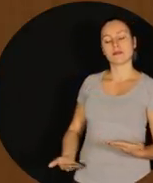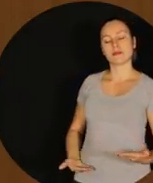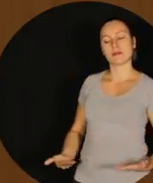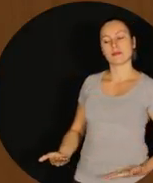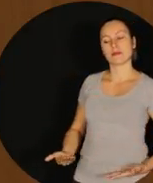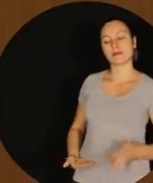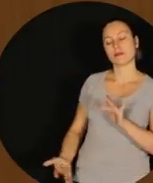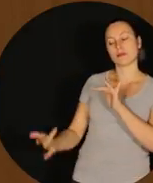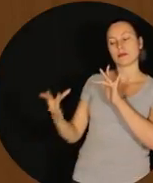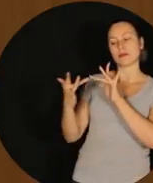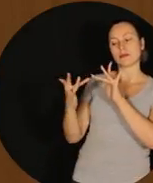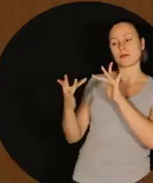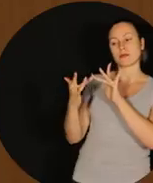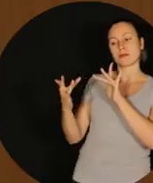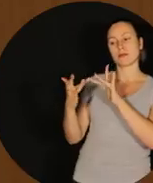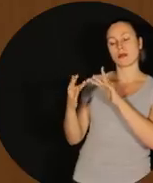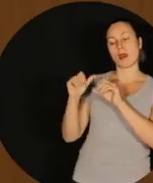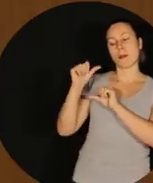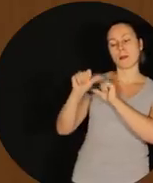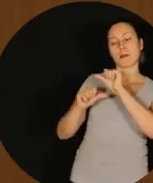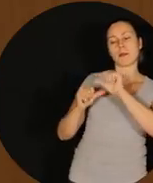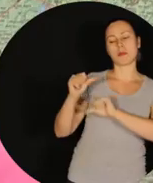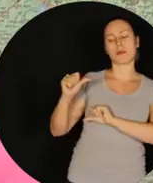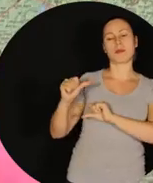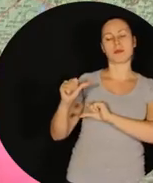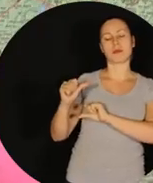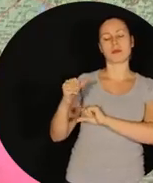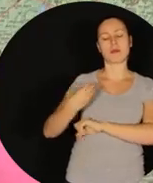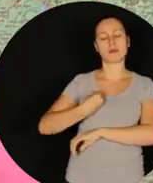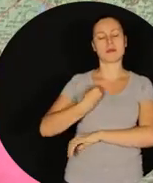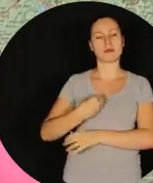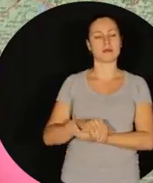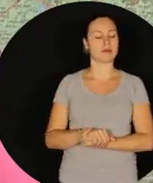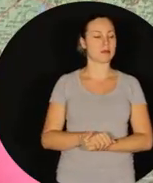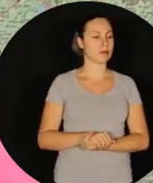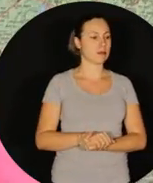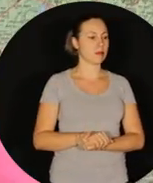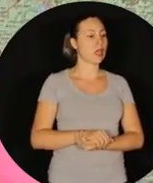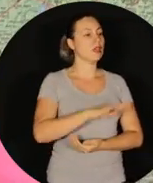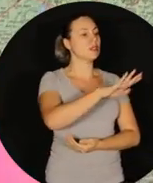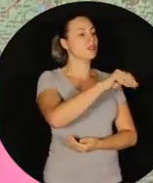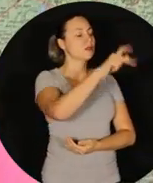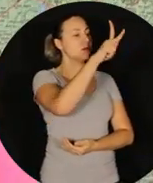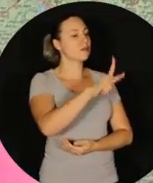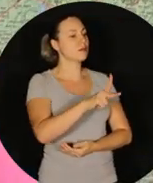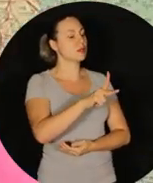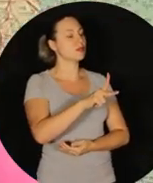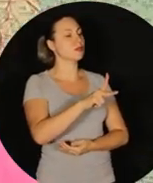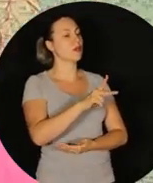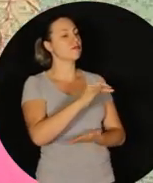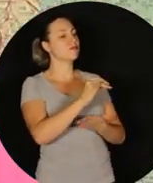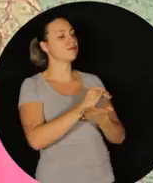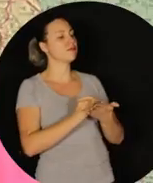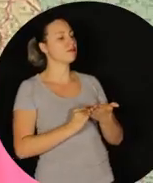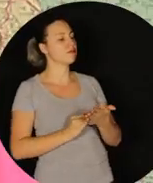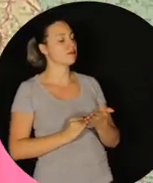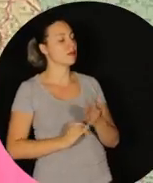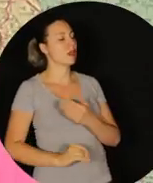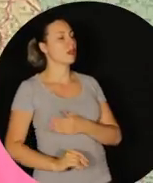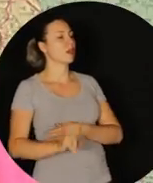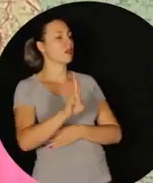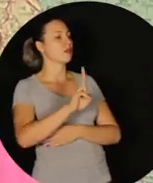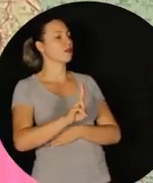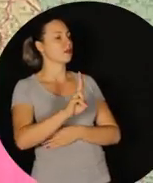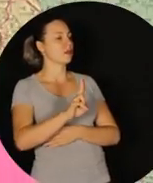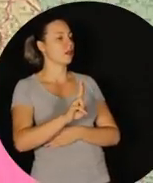e que me fez uma nova pessoa. O usuário sendo chamado para se qualificar. Isso não é uma política